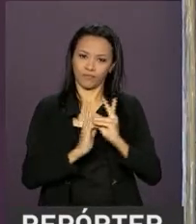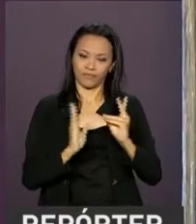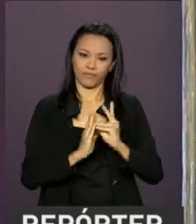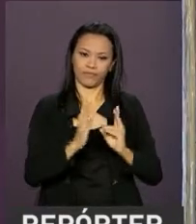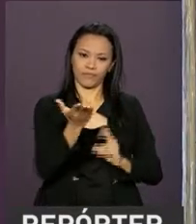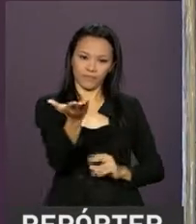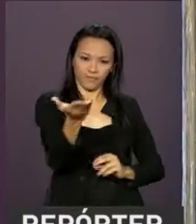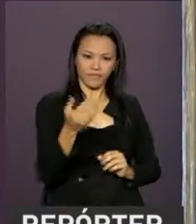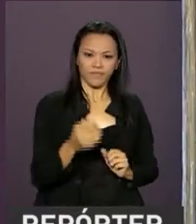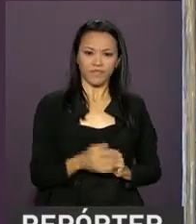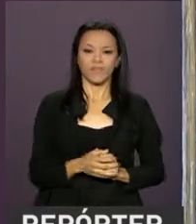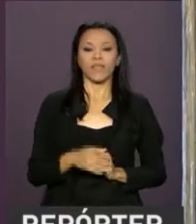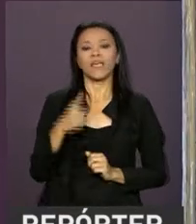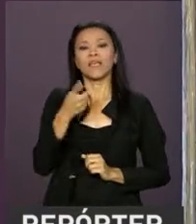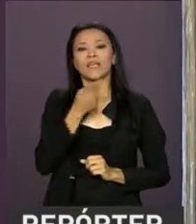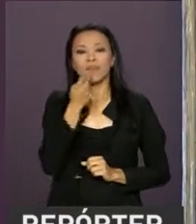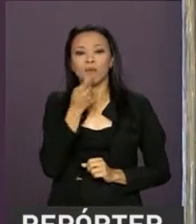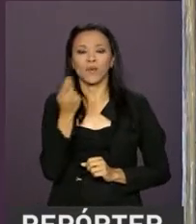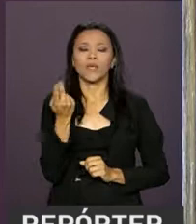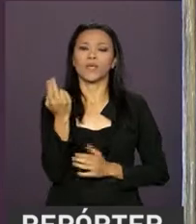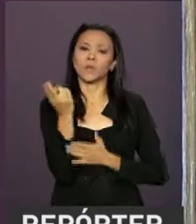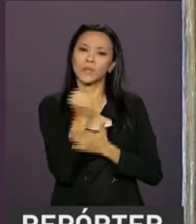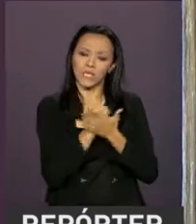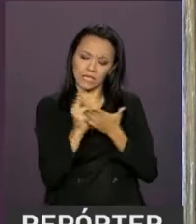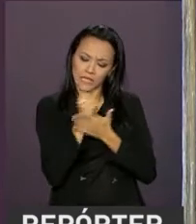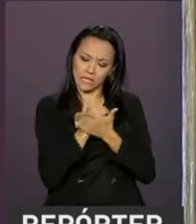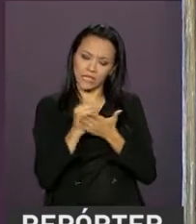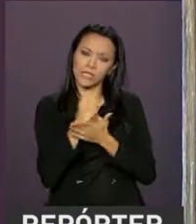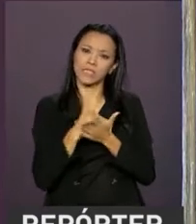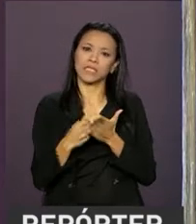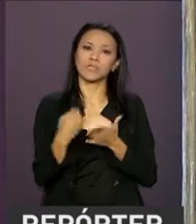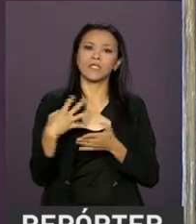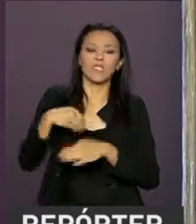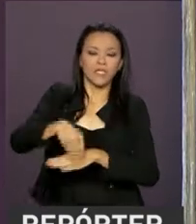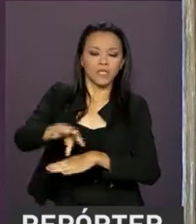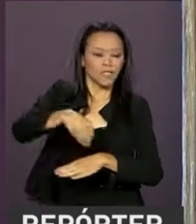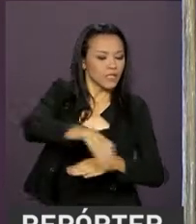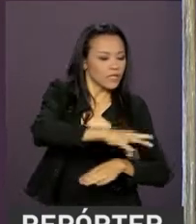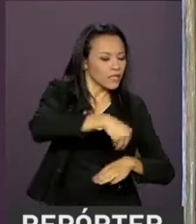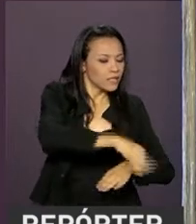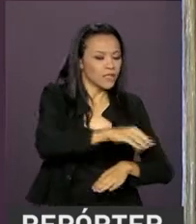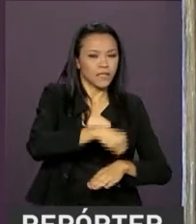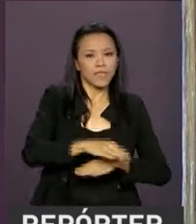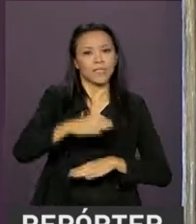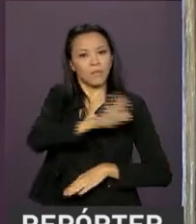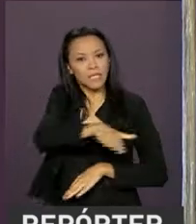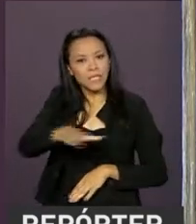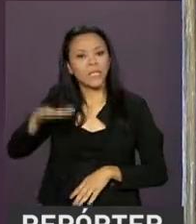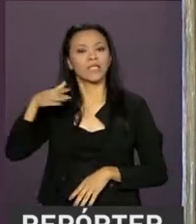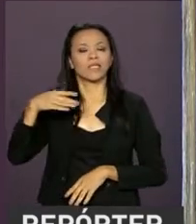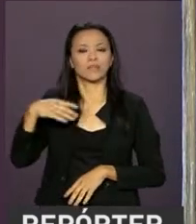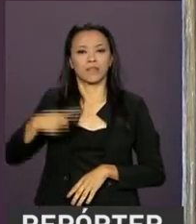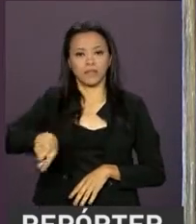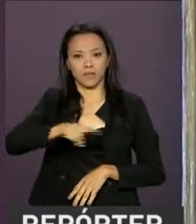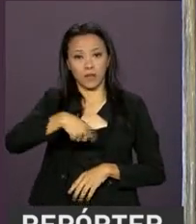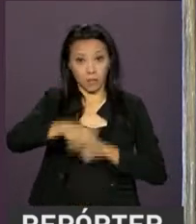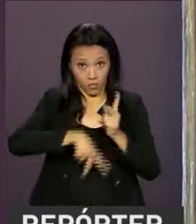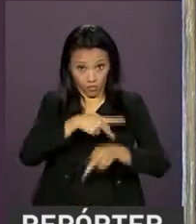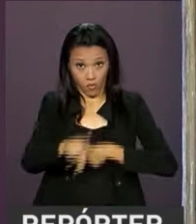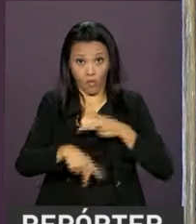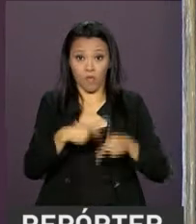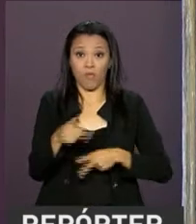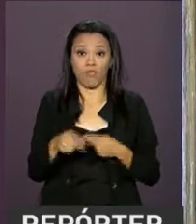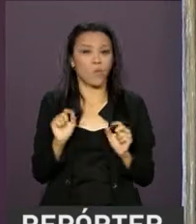gente transmite para para nosso povo para crianças para nossa geração o que retransmite